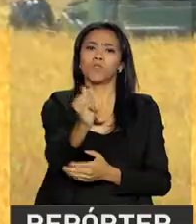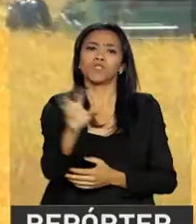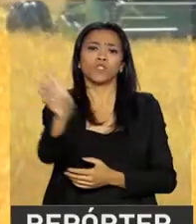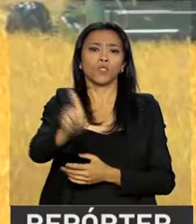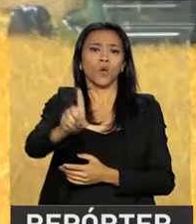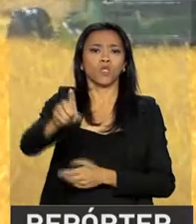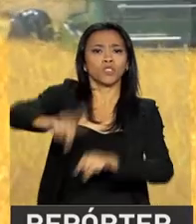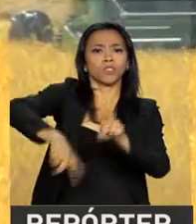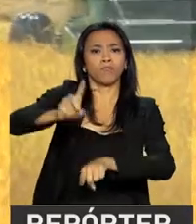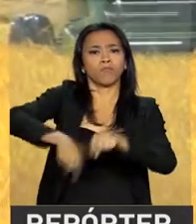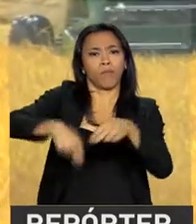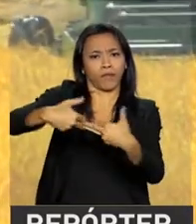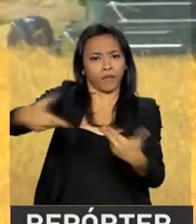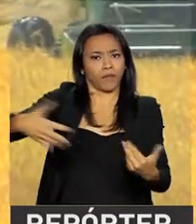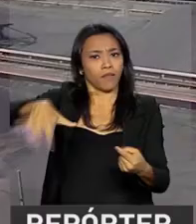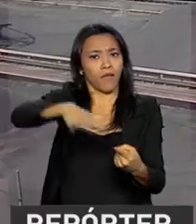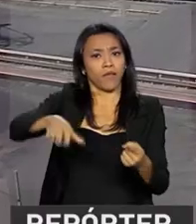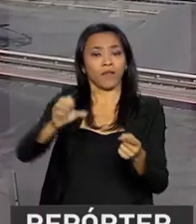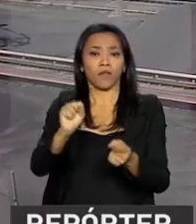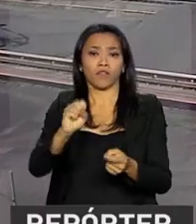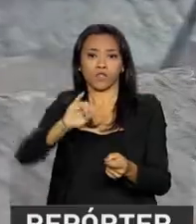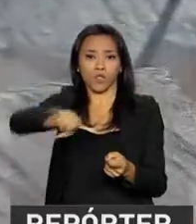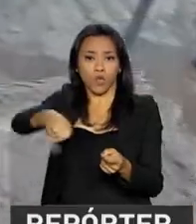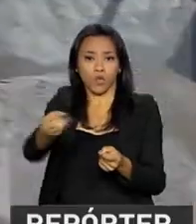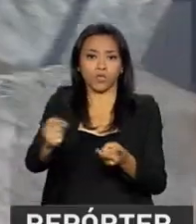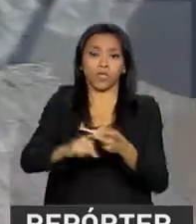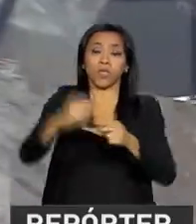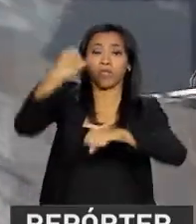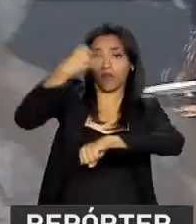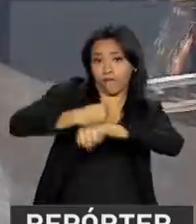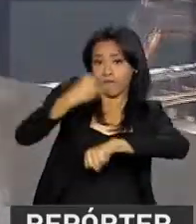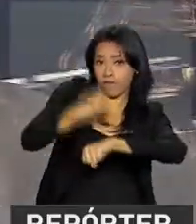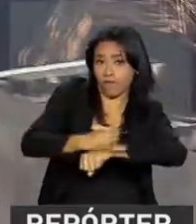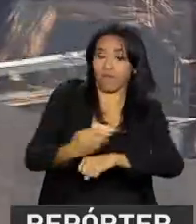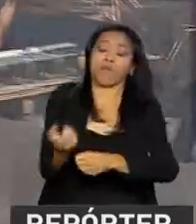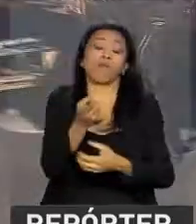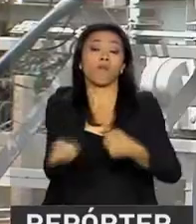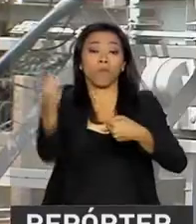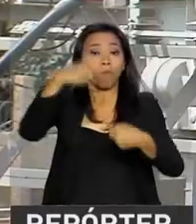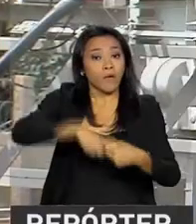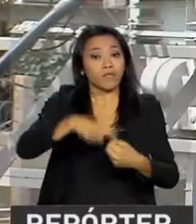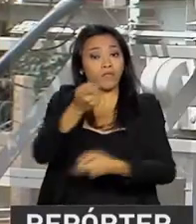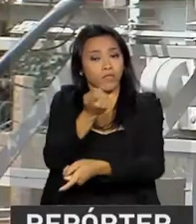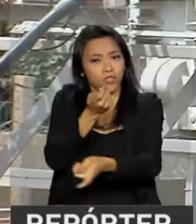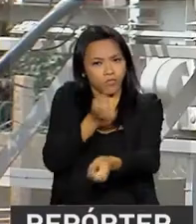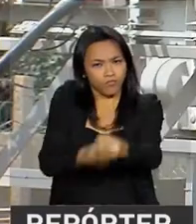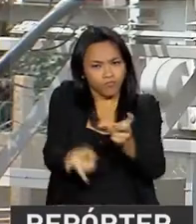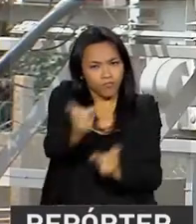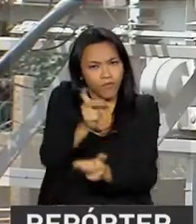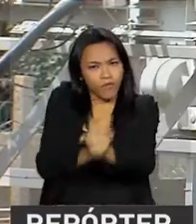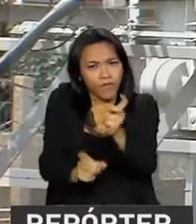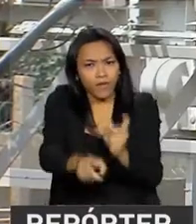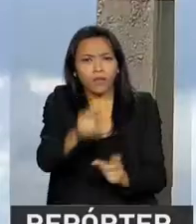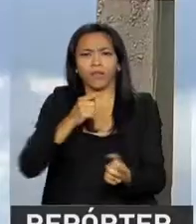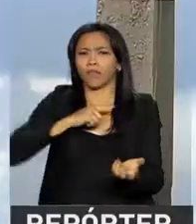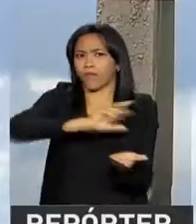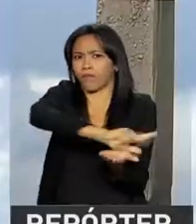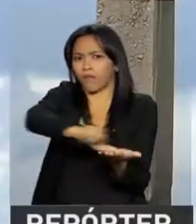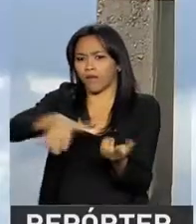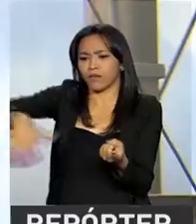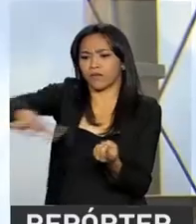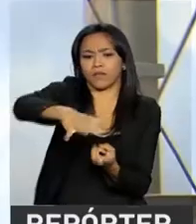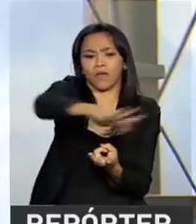com destaque para soja e ferro além da parceria comercial com a china investe em diversos setores